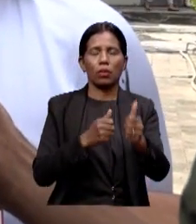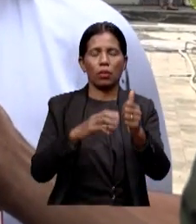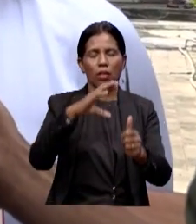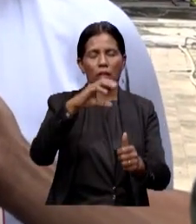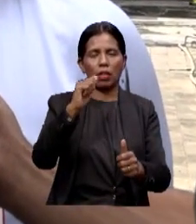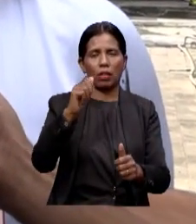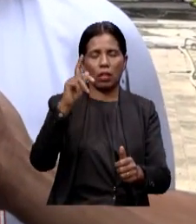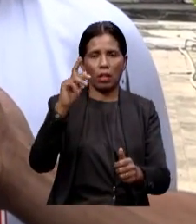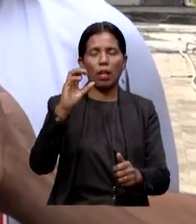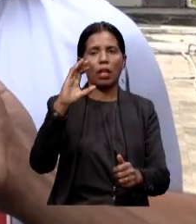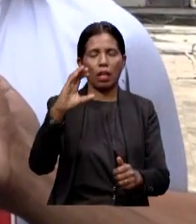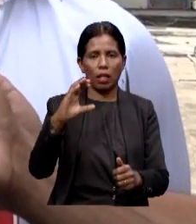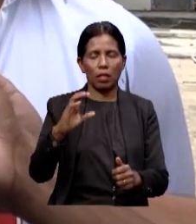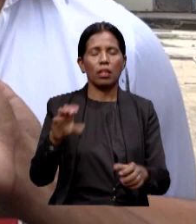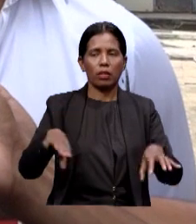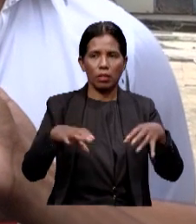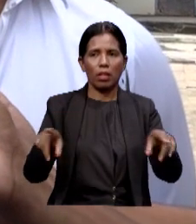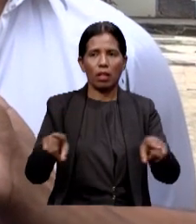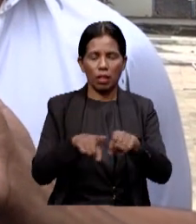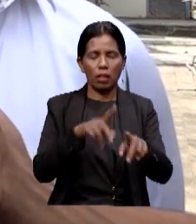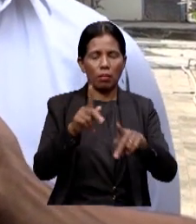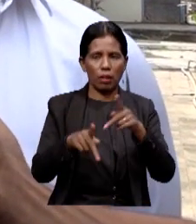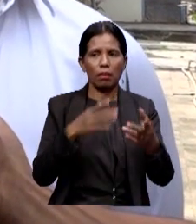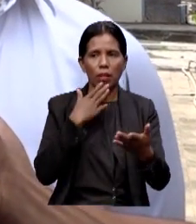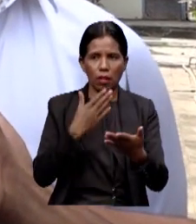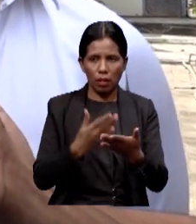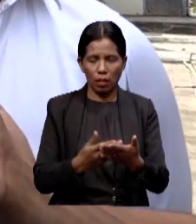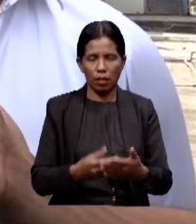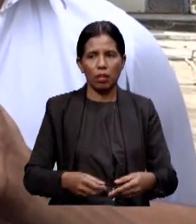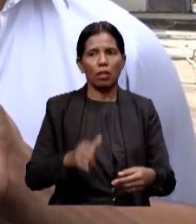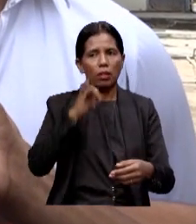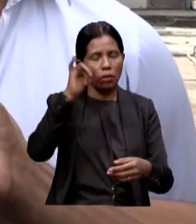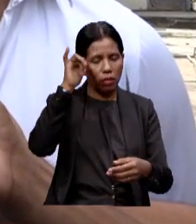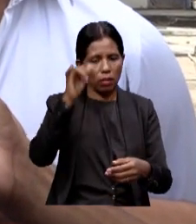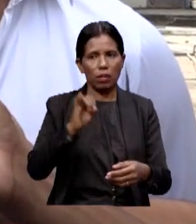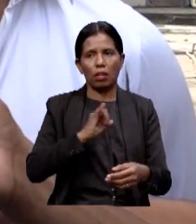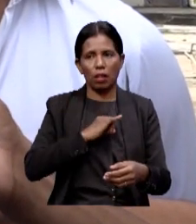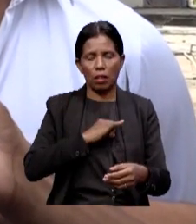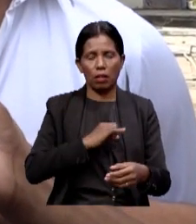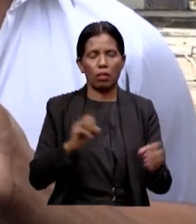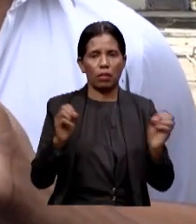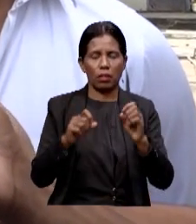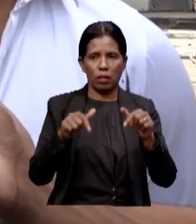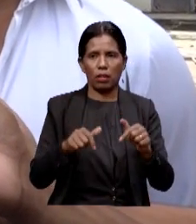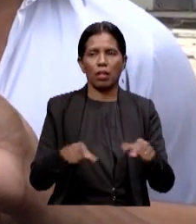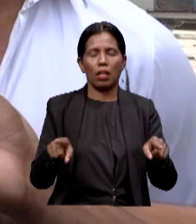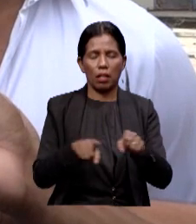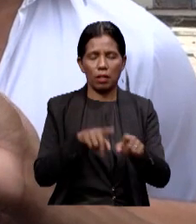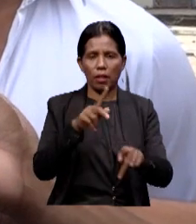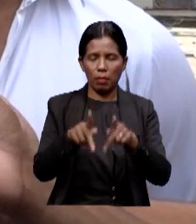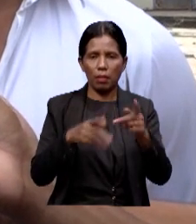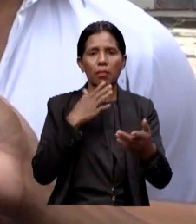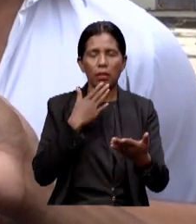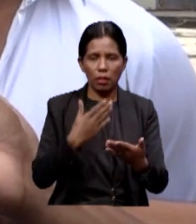sim, no serviço. Anesan sida daun ne bem media, anesan itu horse itu tu sida uye mu dari lawo sida ne. Anesan sida daun ne bem